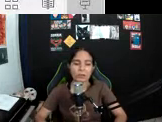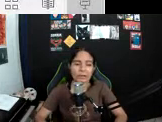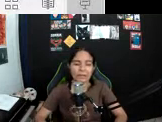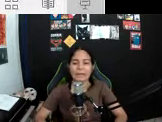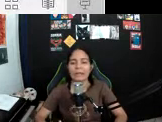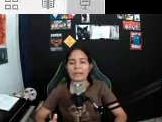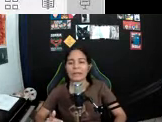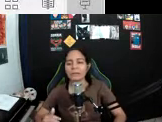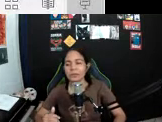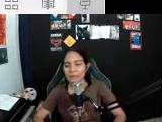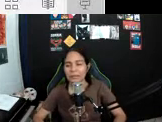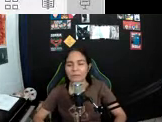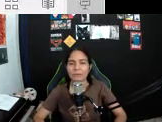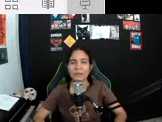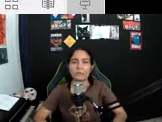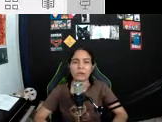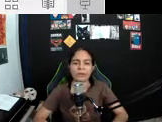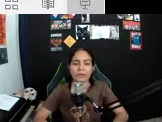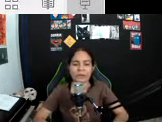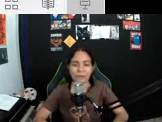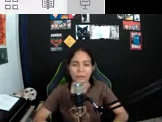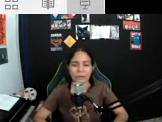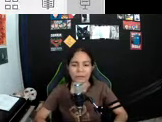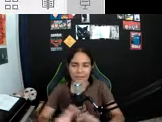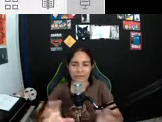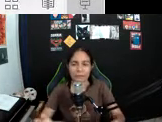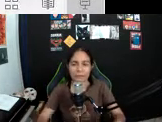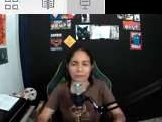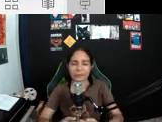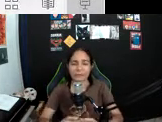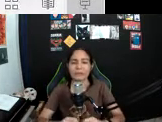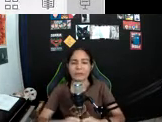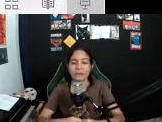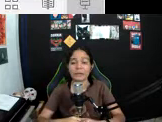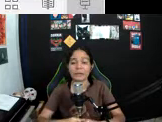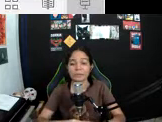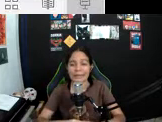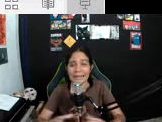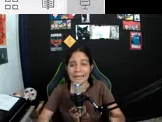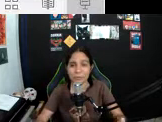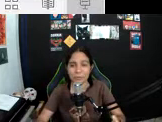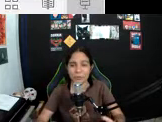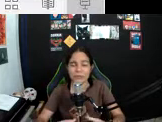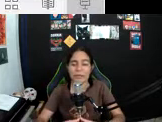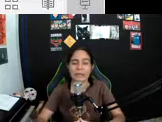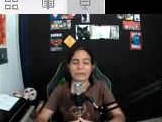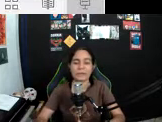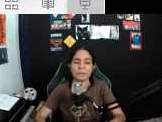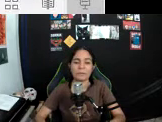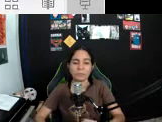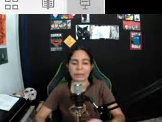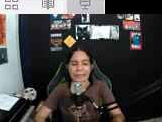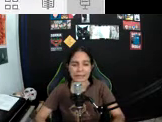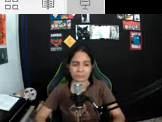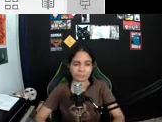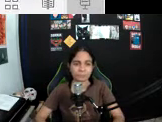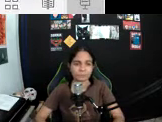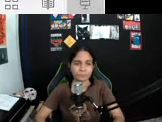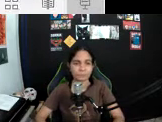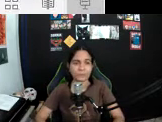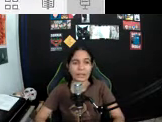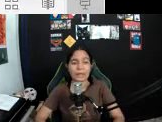em dia, com a internet, com a televisão, né, eu acho que são desses que foram falados, eu acho que são os mais rápidos, né, de se